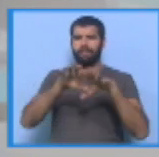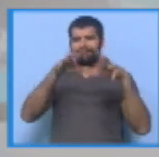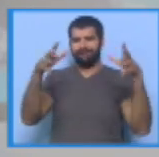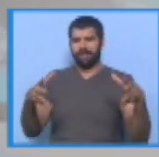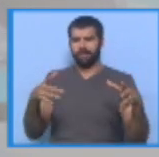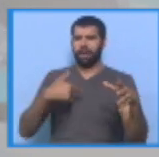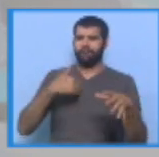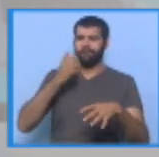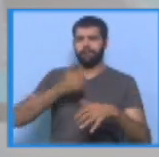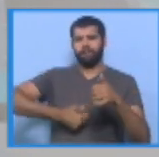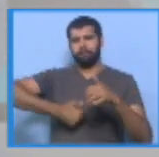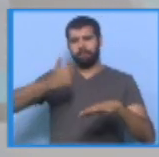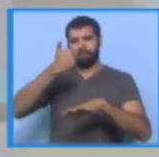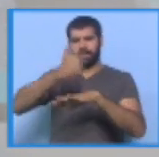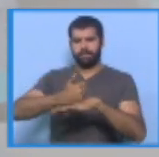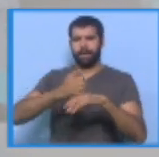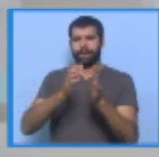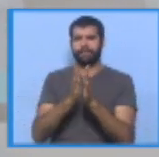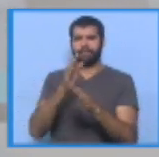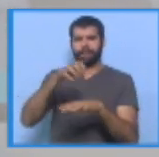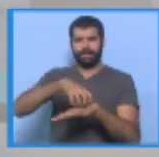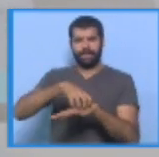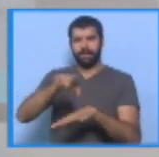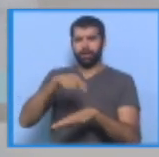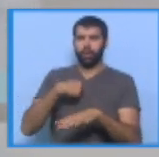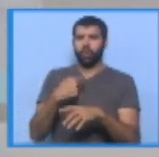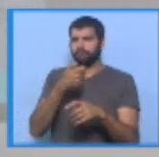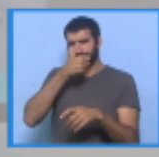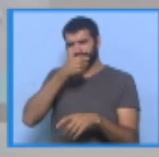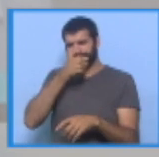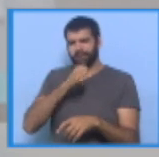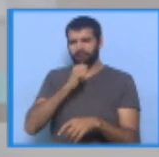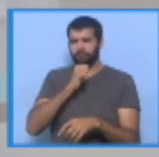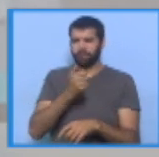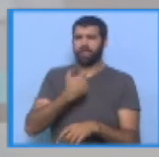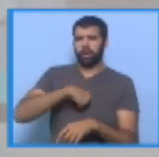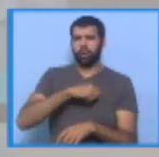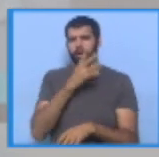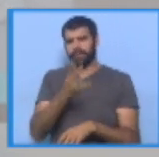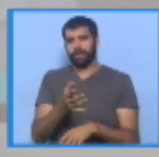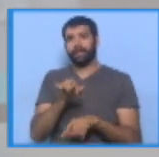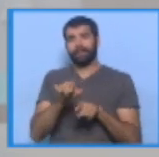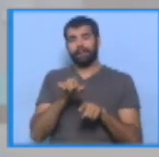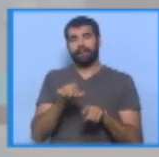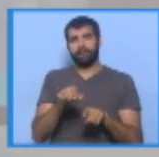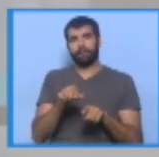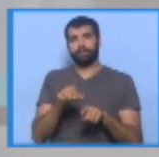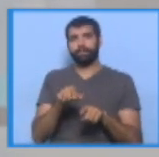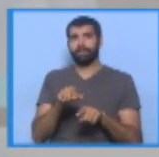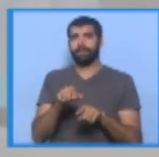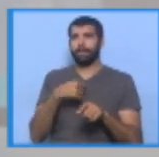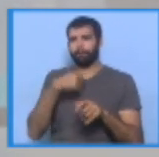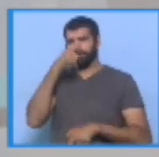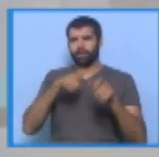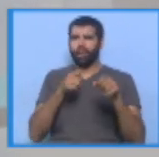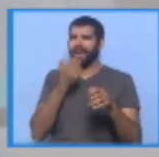capela-mor, a sacristia e parte do adro ficam completamente cheios. Costumamos dizer que aquele não é só um mar de